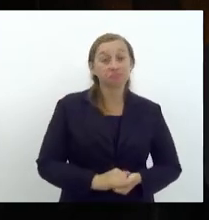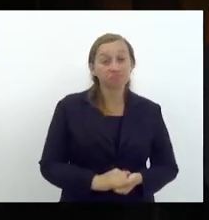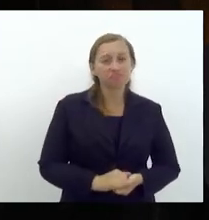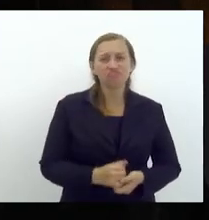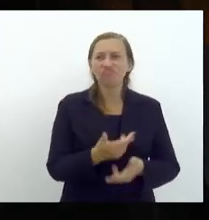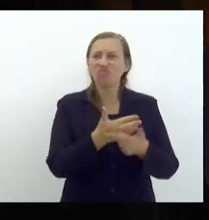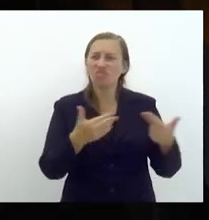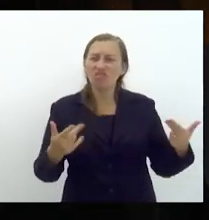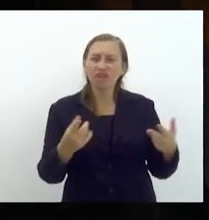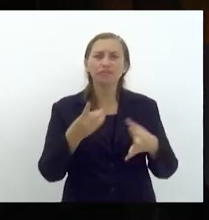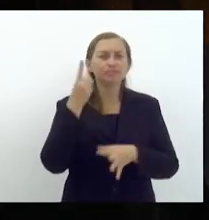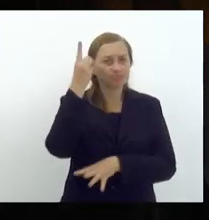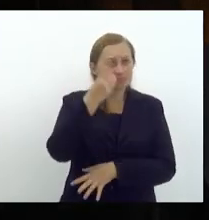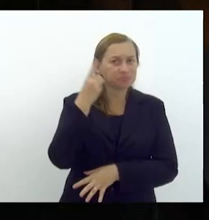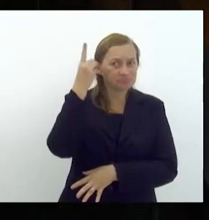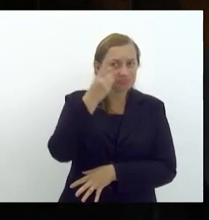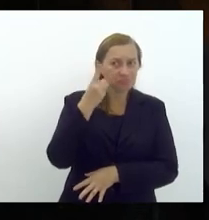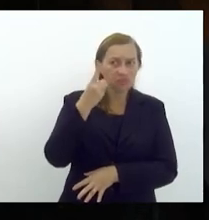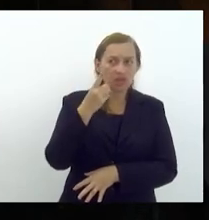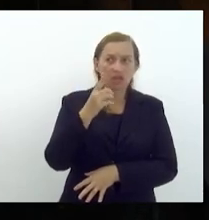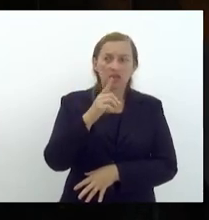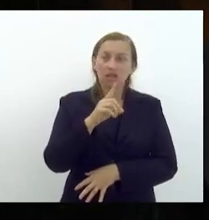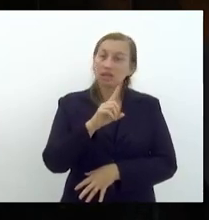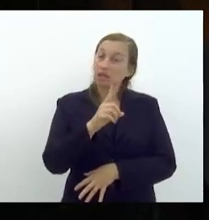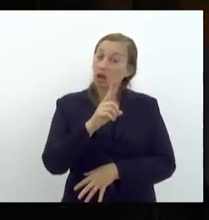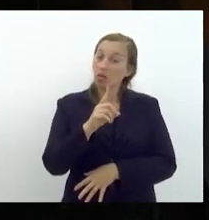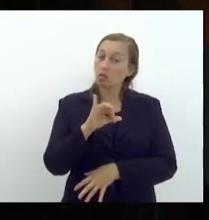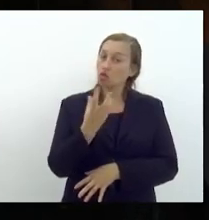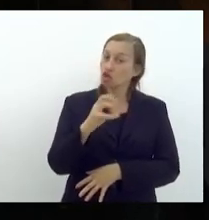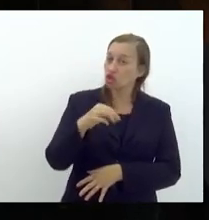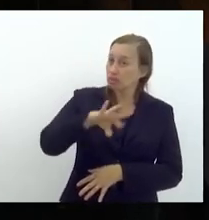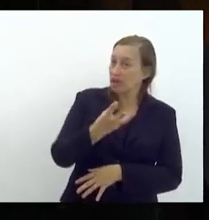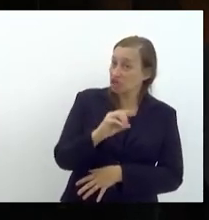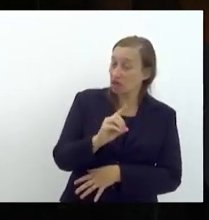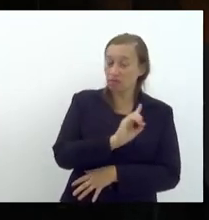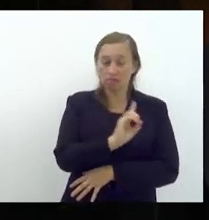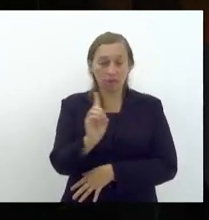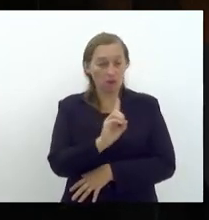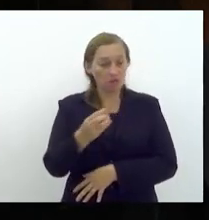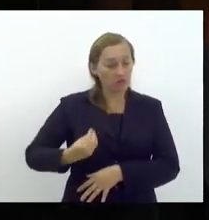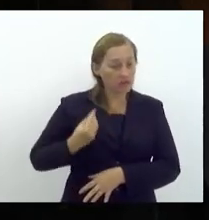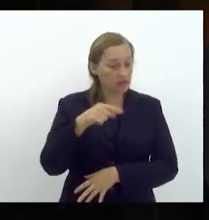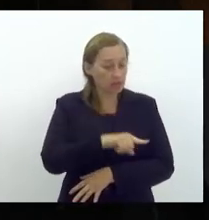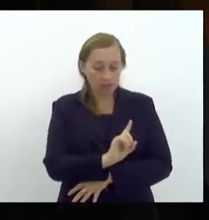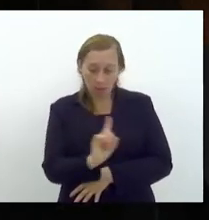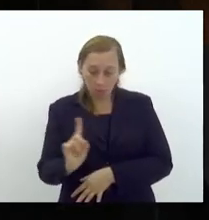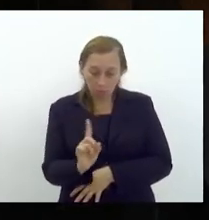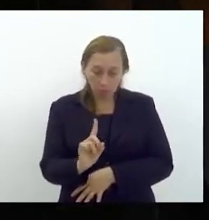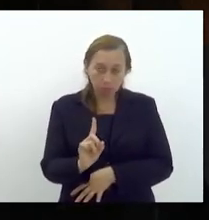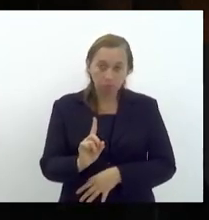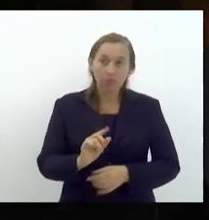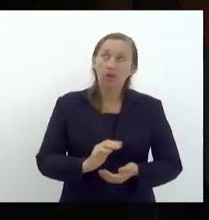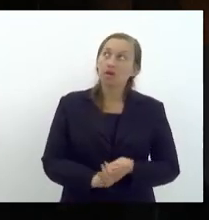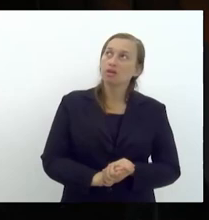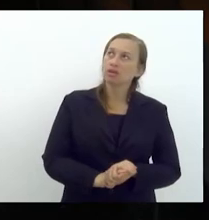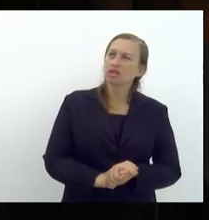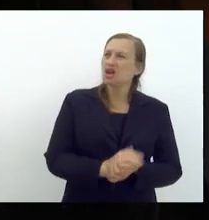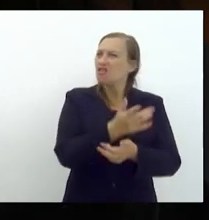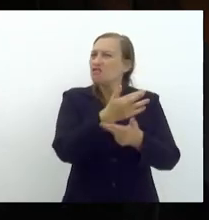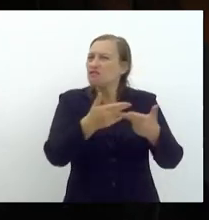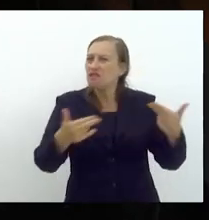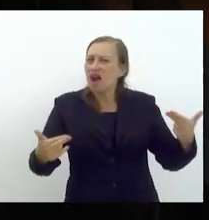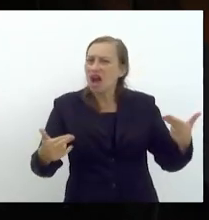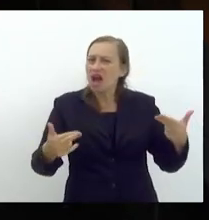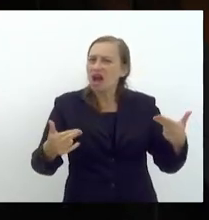muitos deputados não o Chico Machado porque não estava aqui Botaram uma série